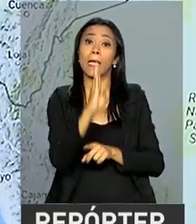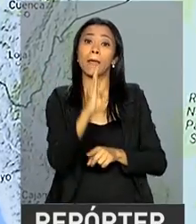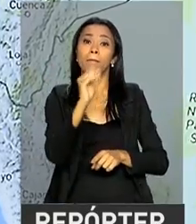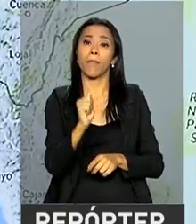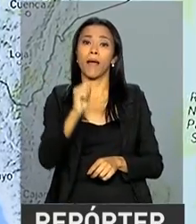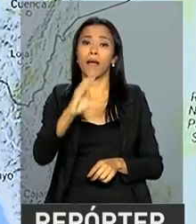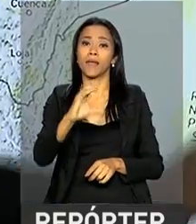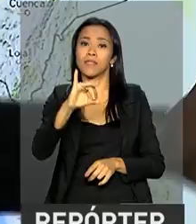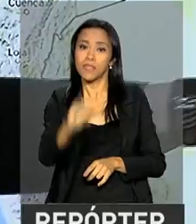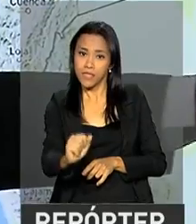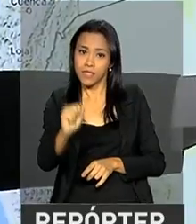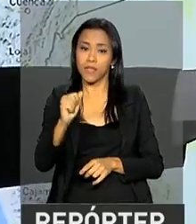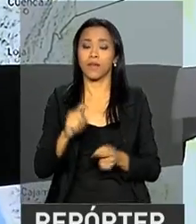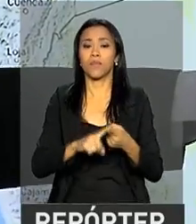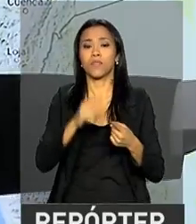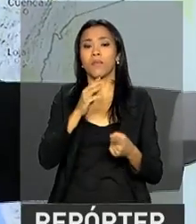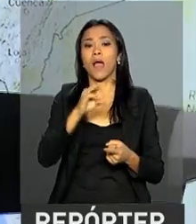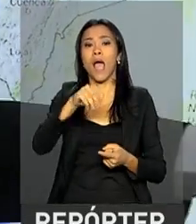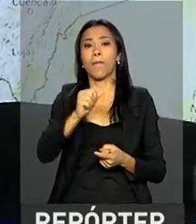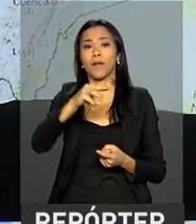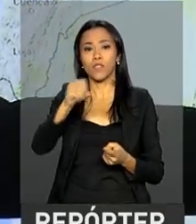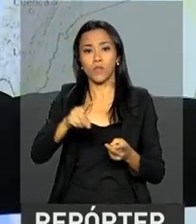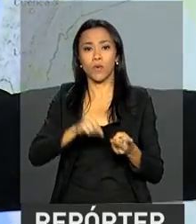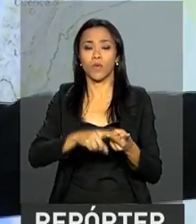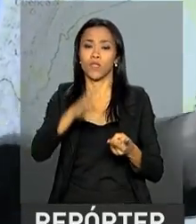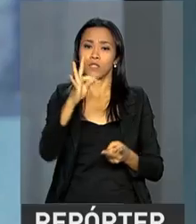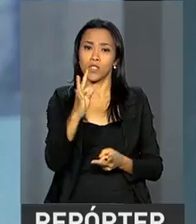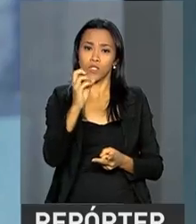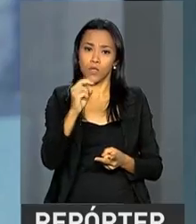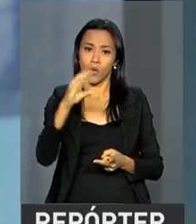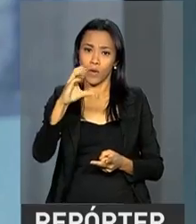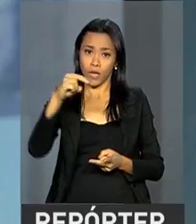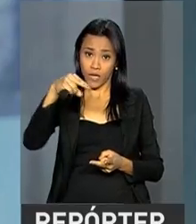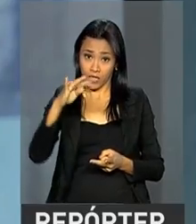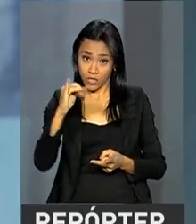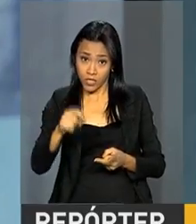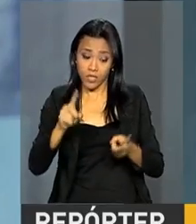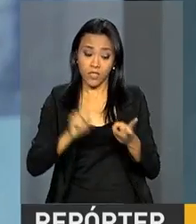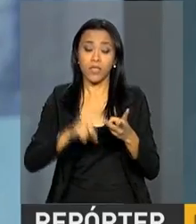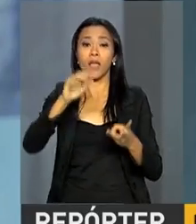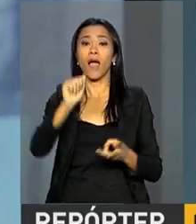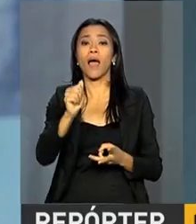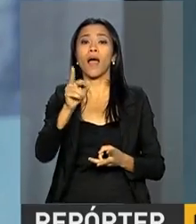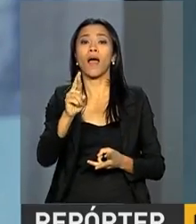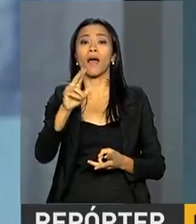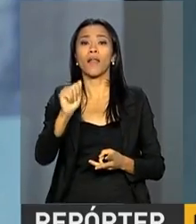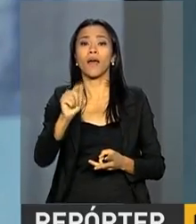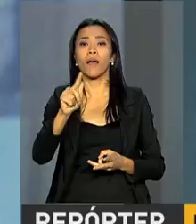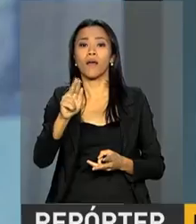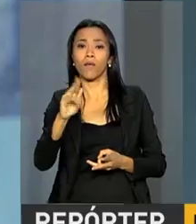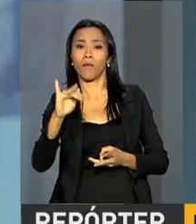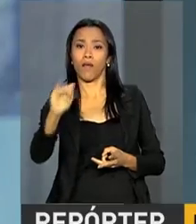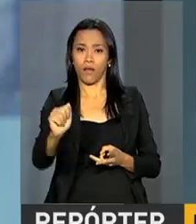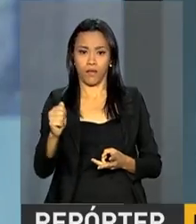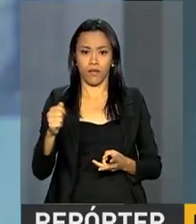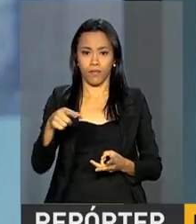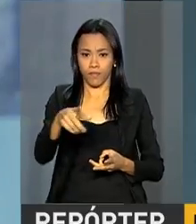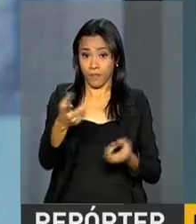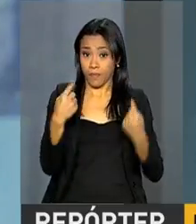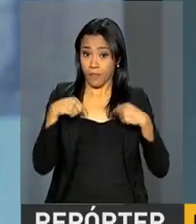como os rios amazonas tocantins e araguaia 1 por exemplo se tiver uma cheia ou antes mesmo de